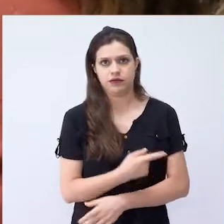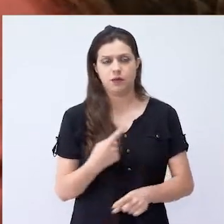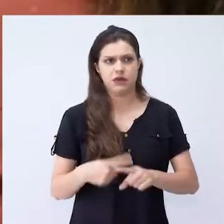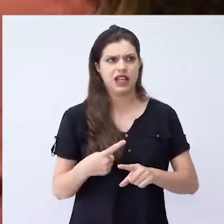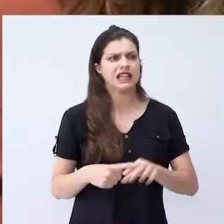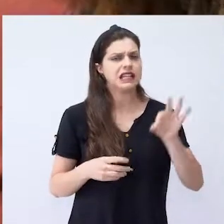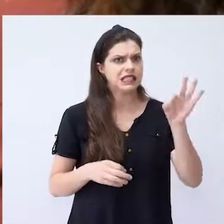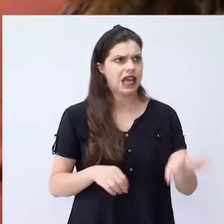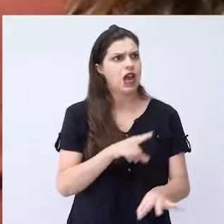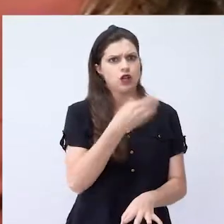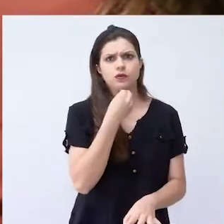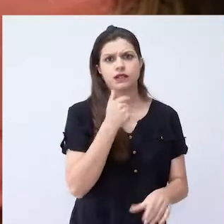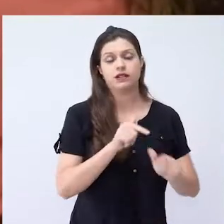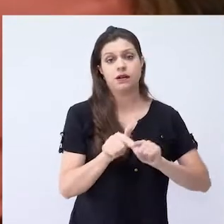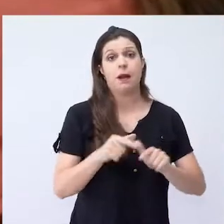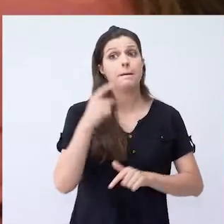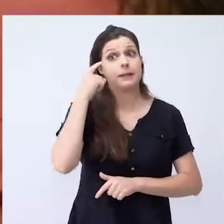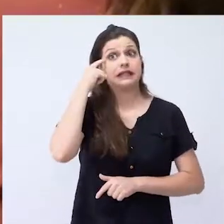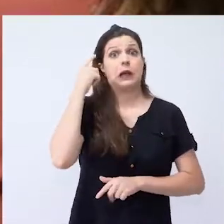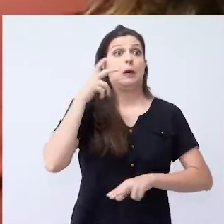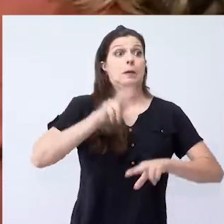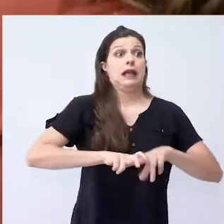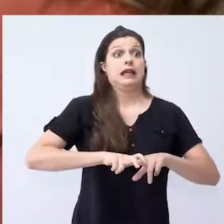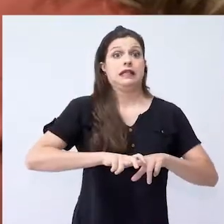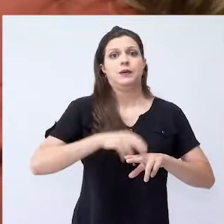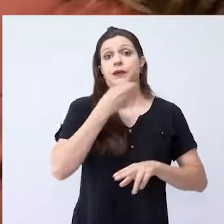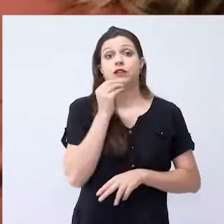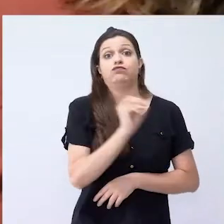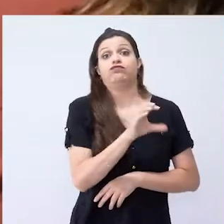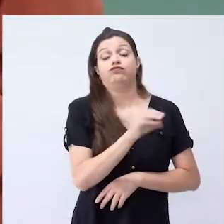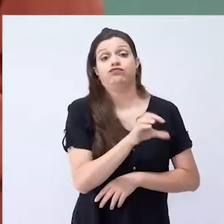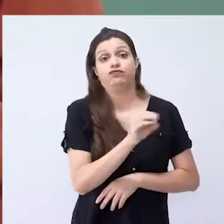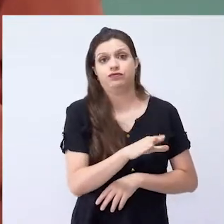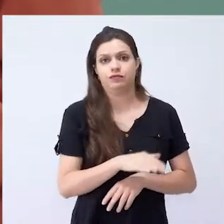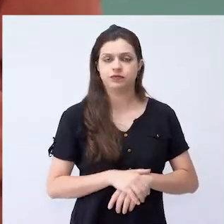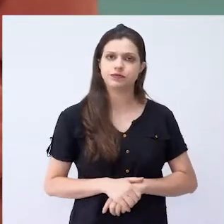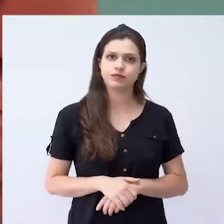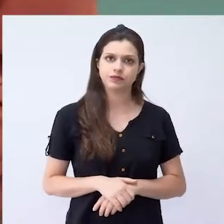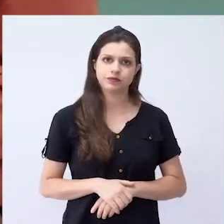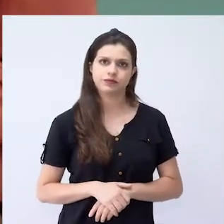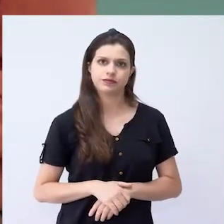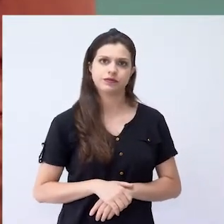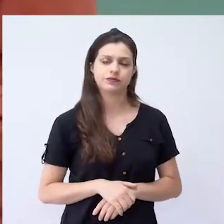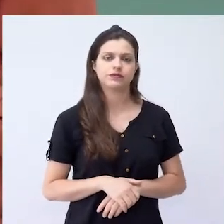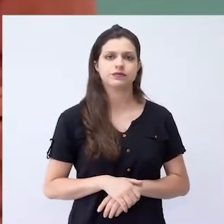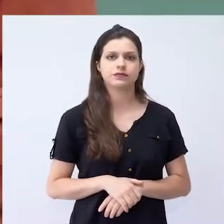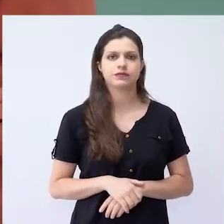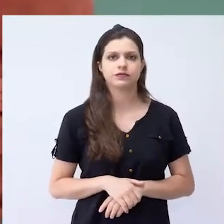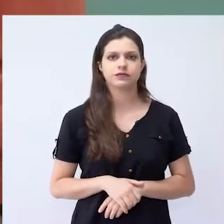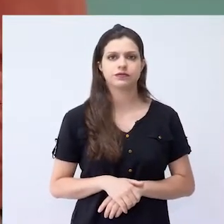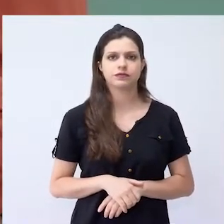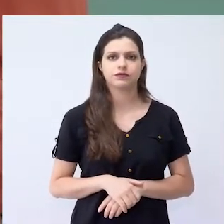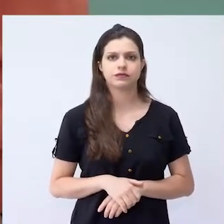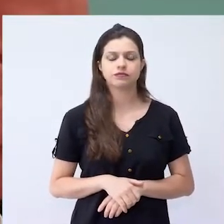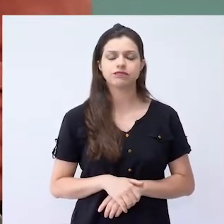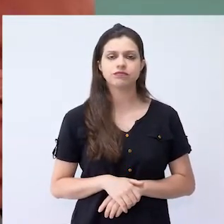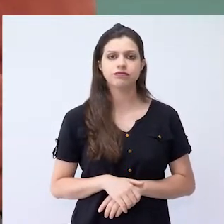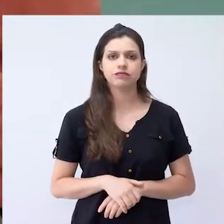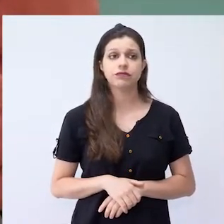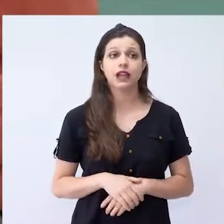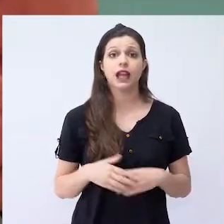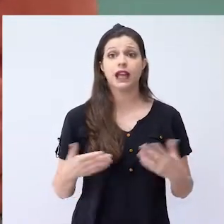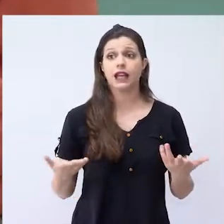tentar coibir esse ilícito. Ele talvez imaginou que ia ser preso Não ali, né? Não sei, Fato é que o menino saiu, foi embora, se